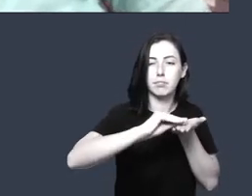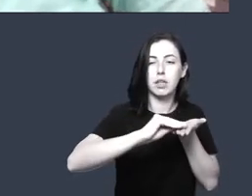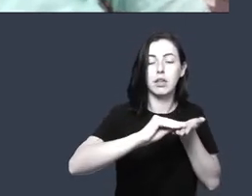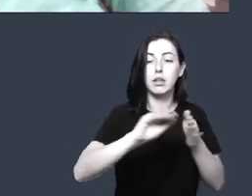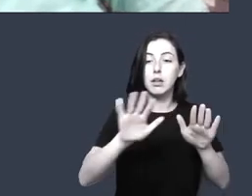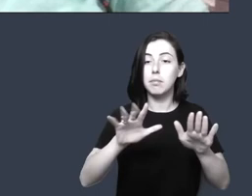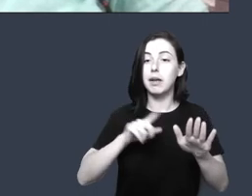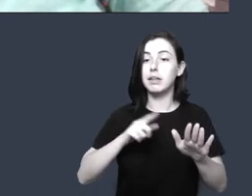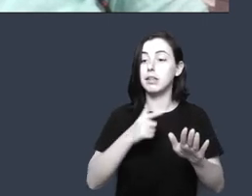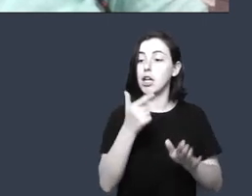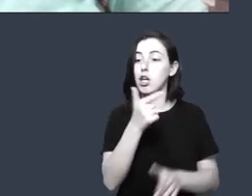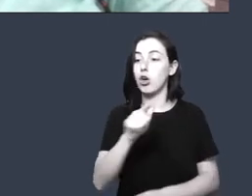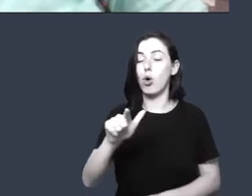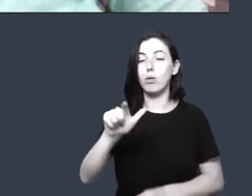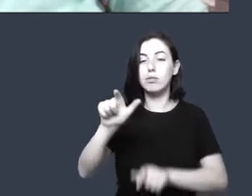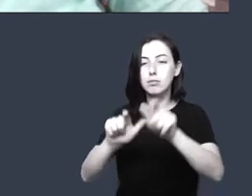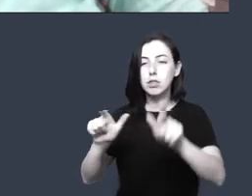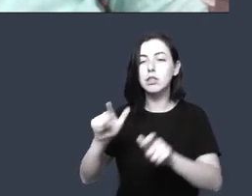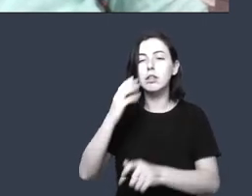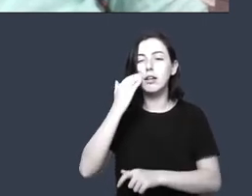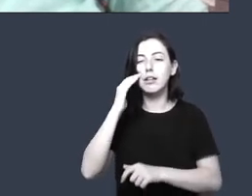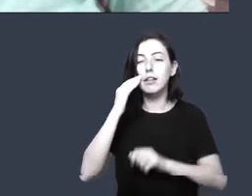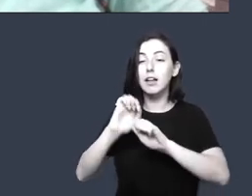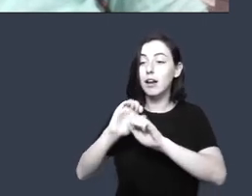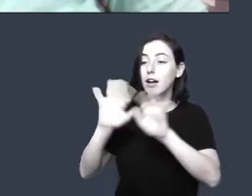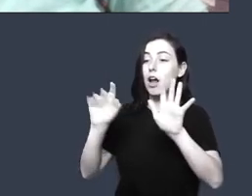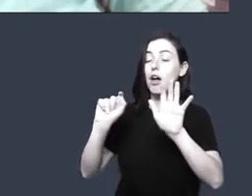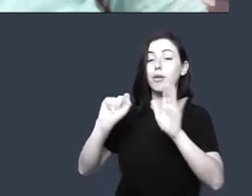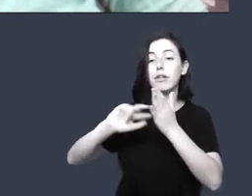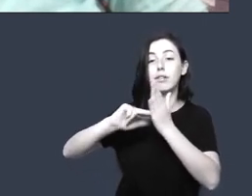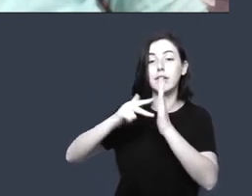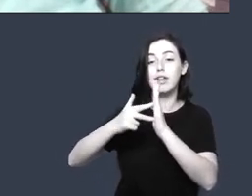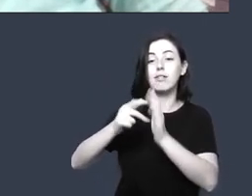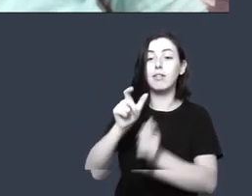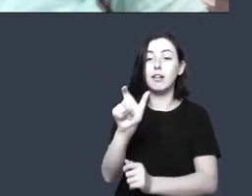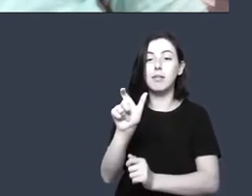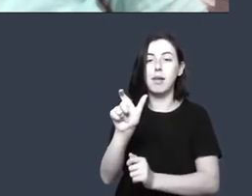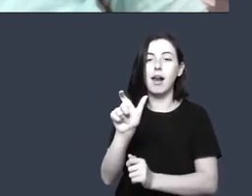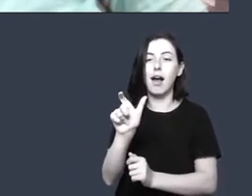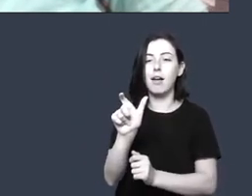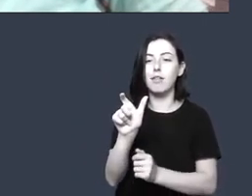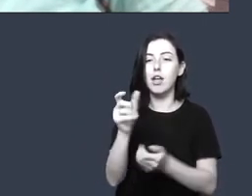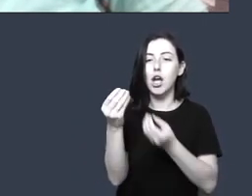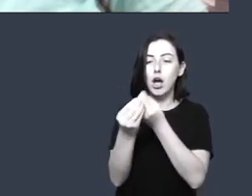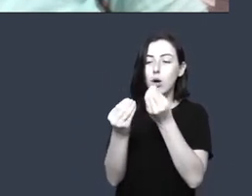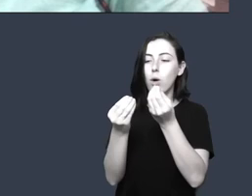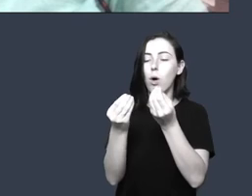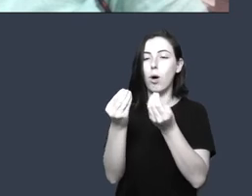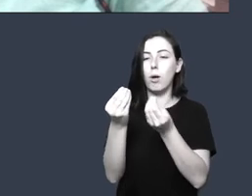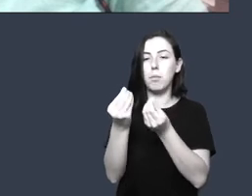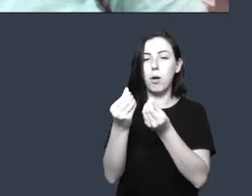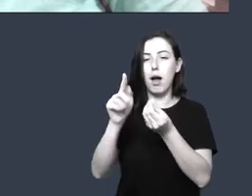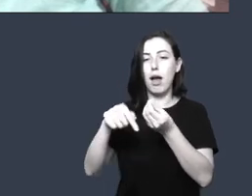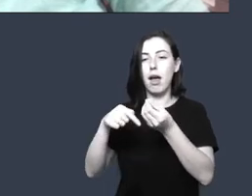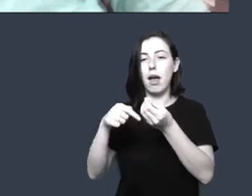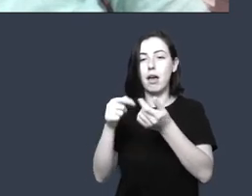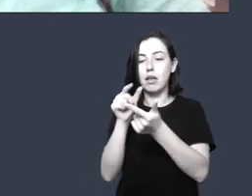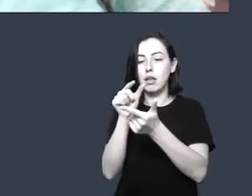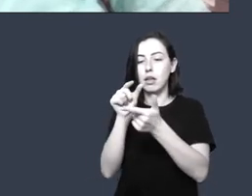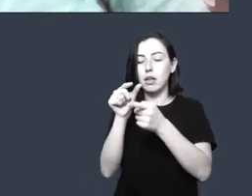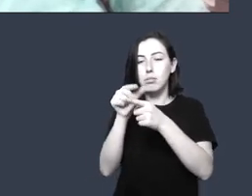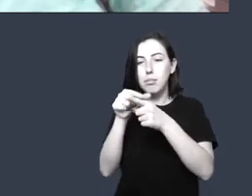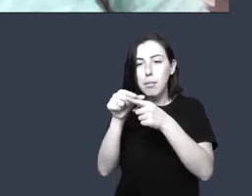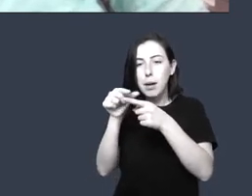lá o que aquela palavra significa, né? Qual é o radical, da onde essa palavra vem, tem toda a parte histórica. Então acaba que eu aprendo